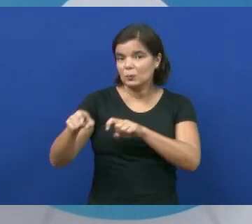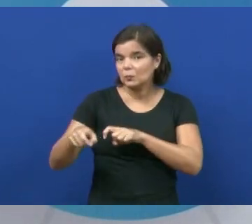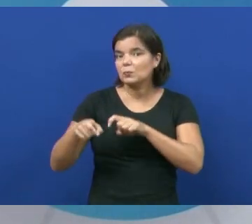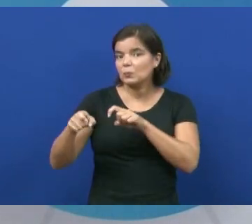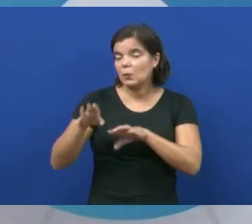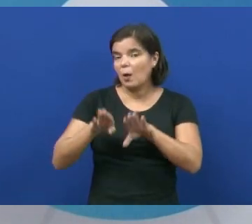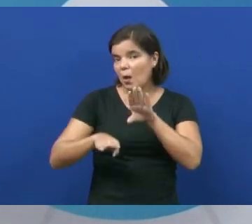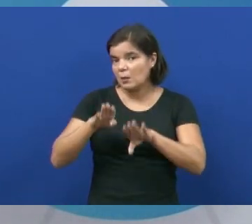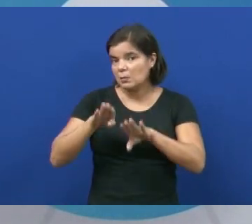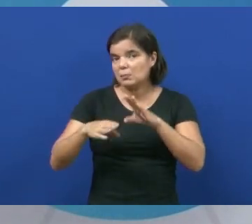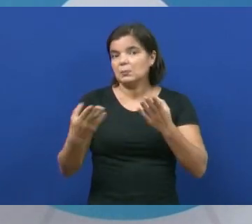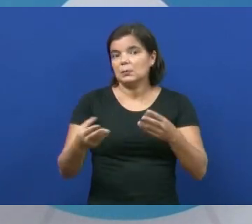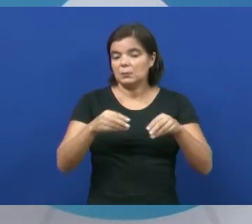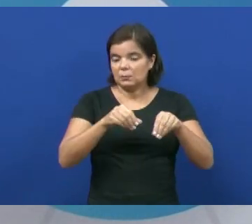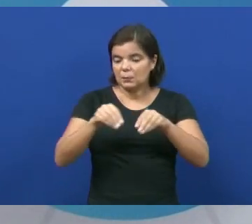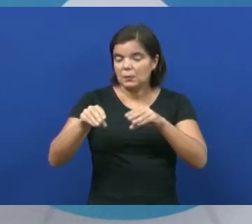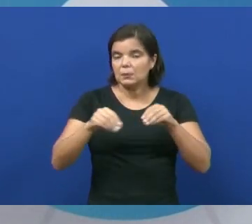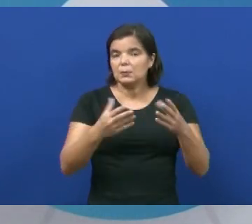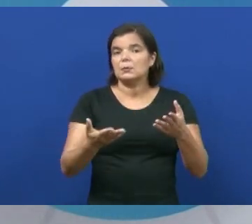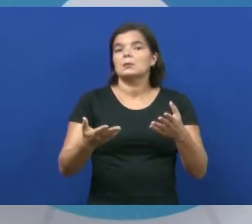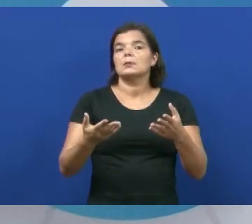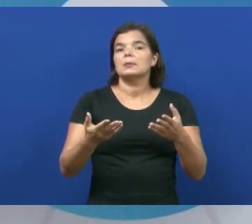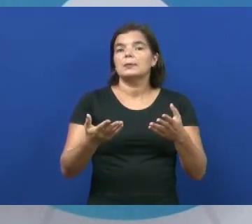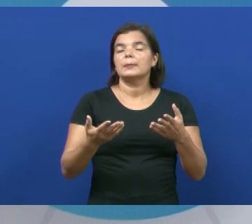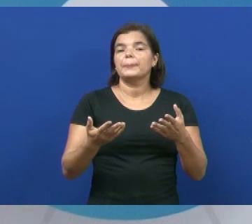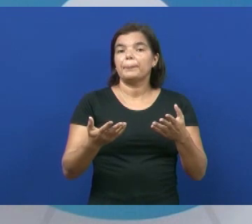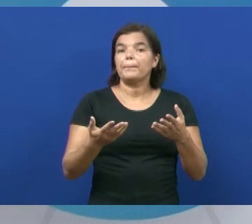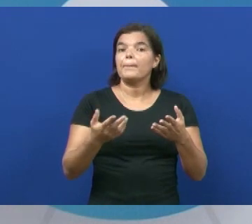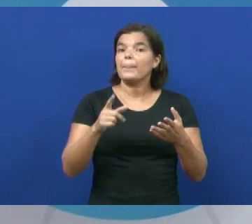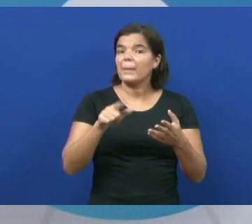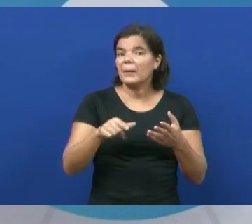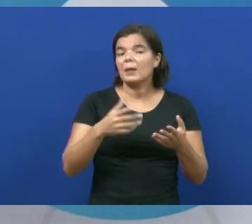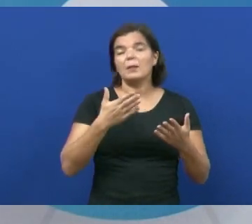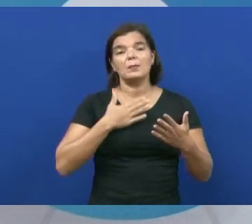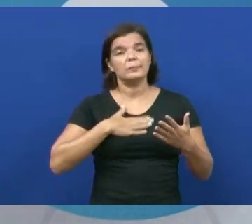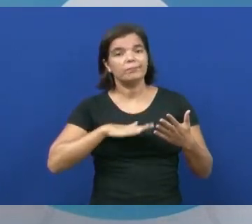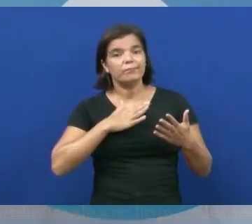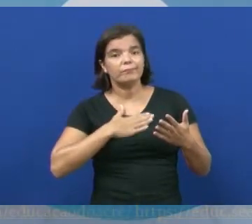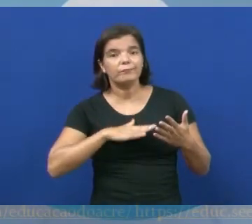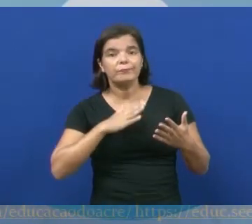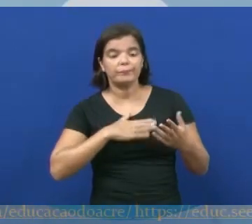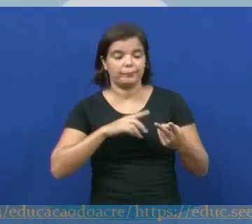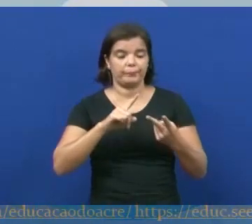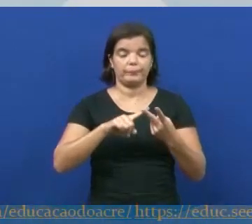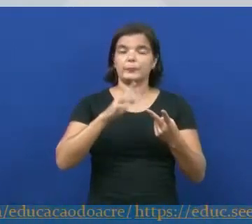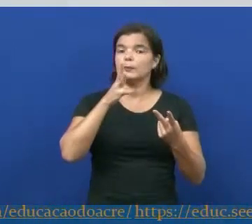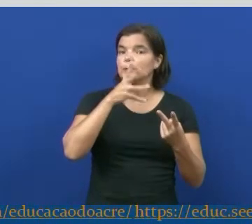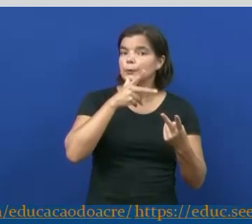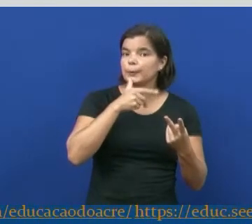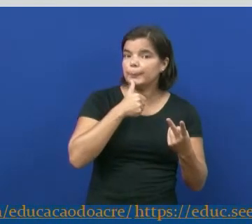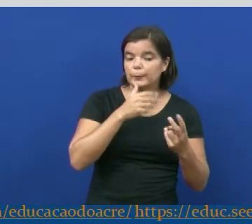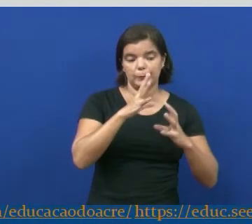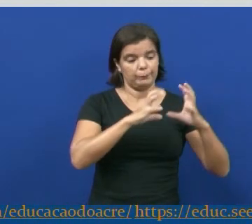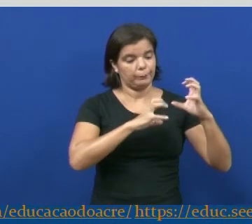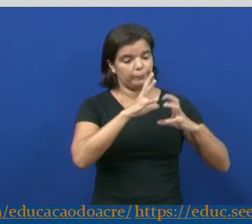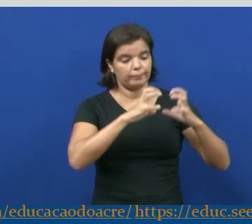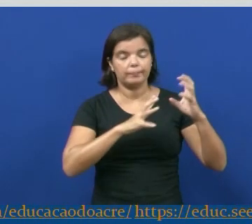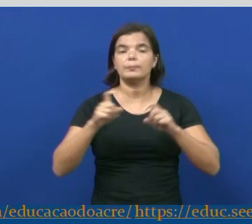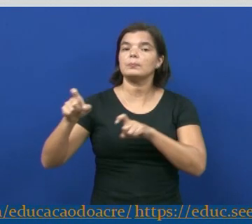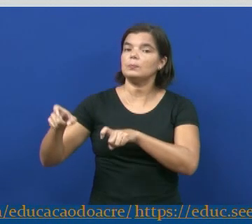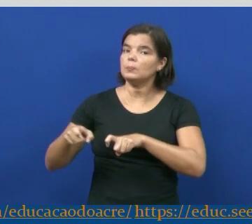que na maioria das vezes, né, ele se torna o quê, né? Se torna lento, aos conflitos da questão da reforma agrária,